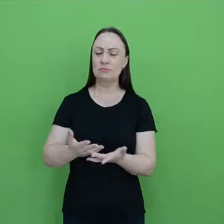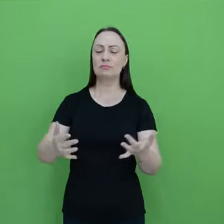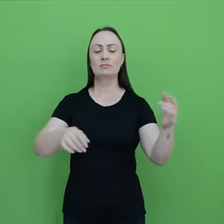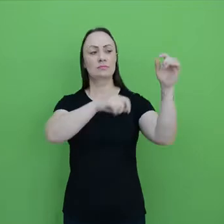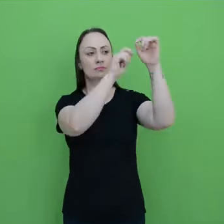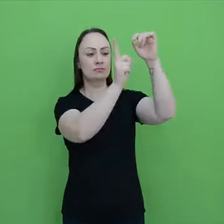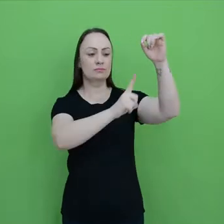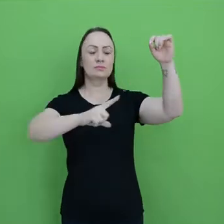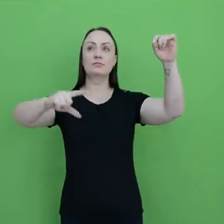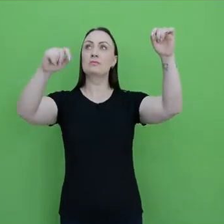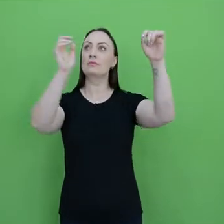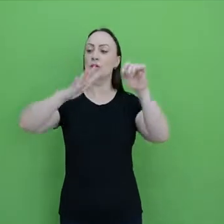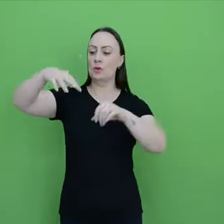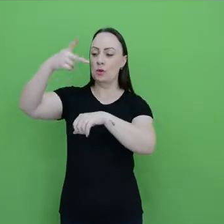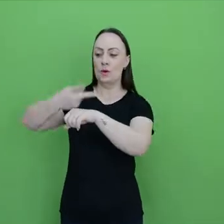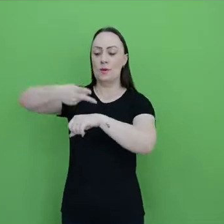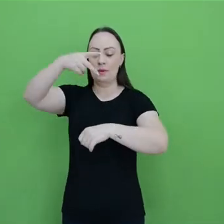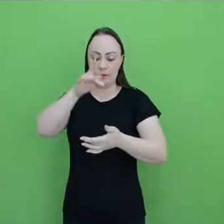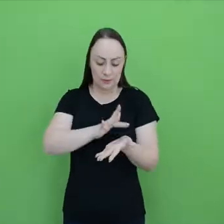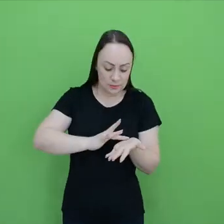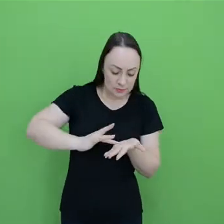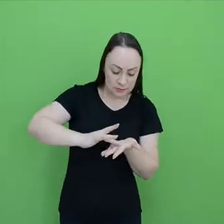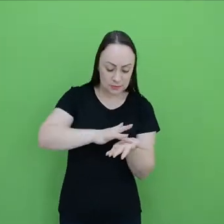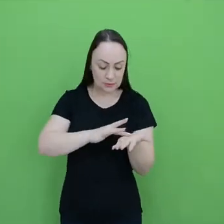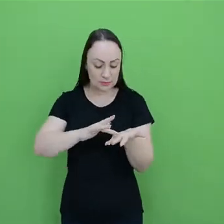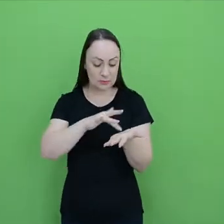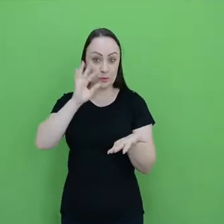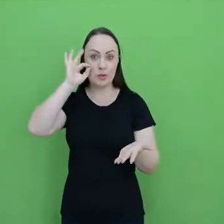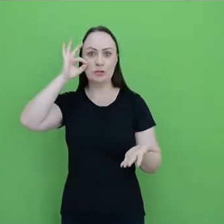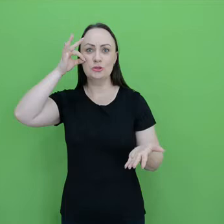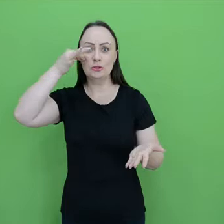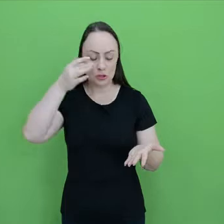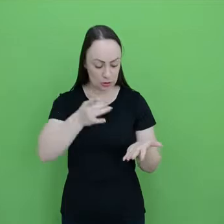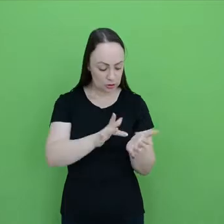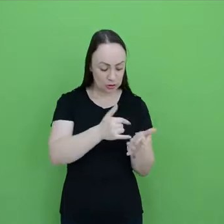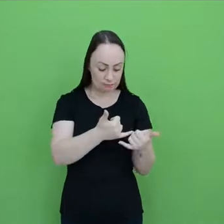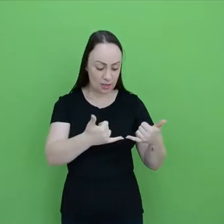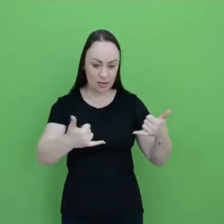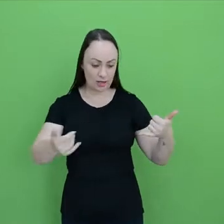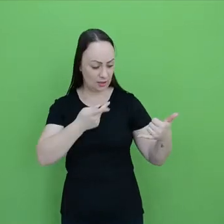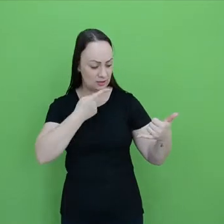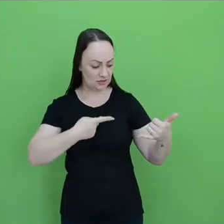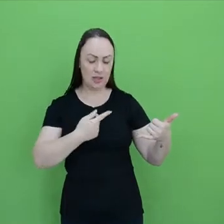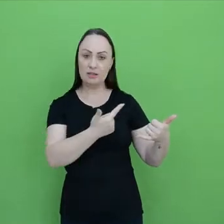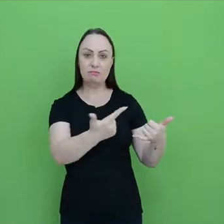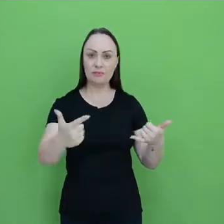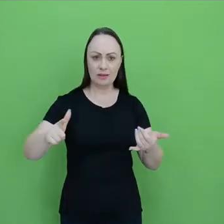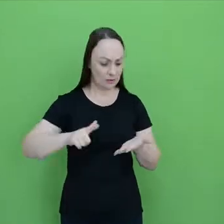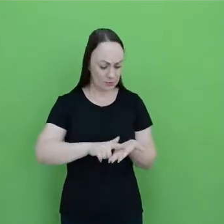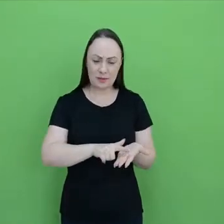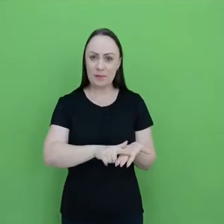Emana da lua prata, leitura da sorte, mão aberta, linhas que dizem,